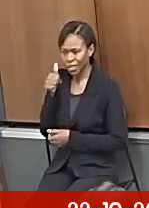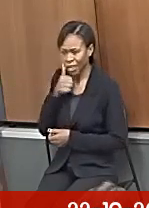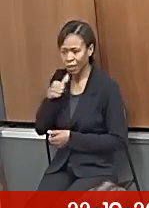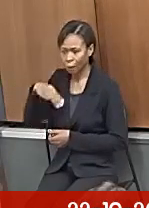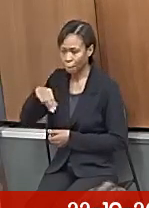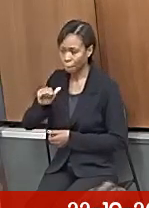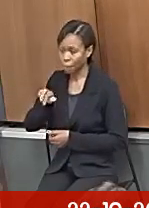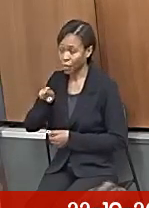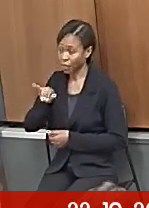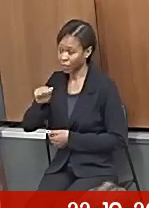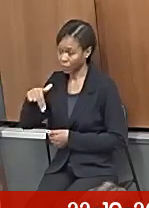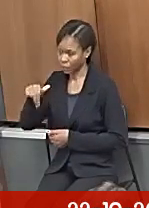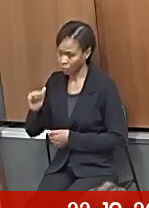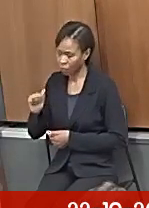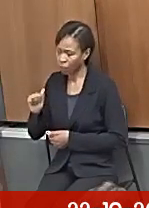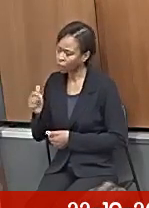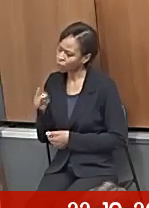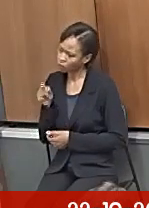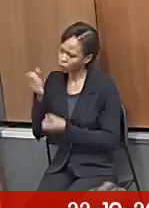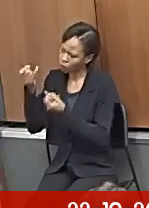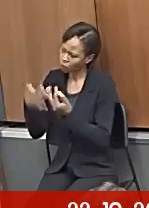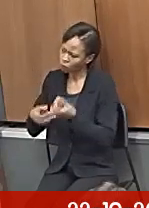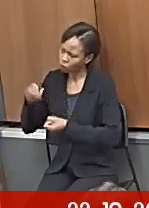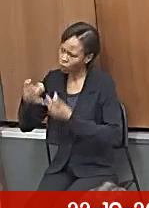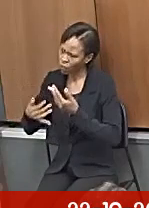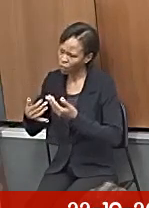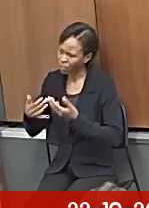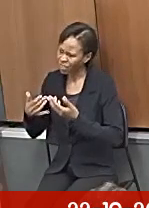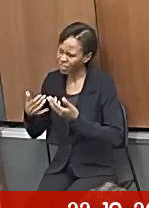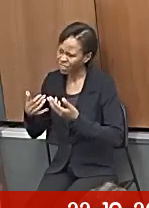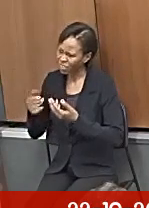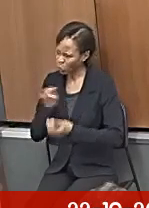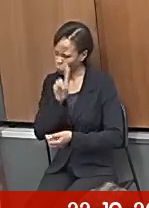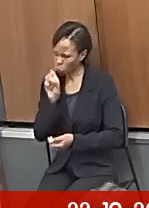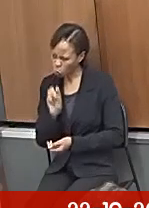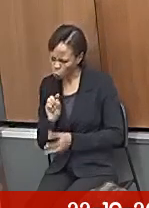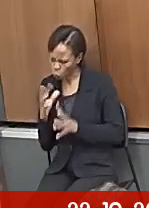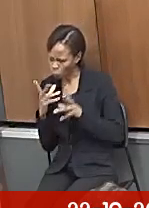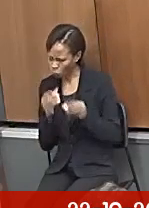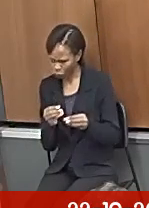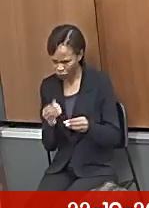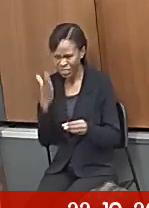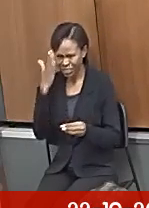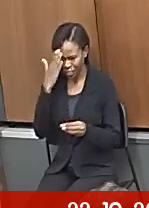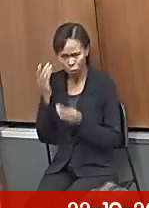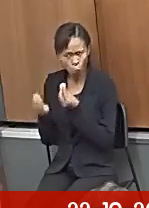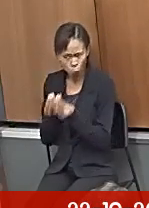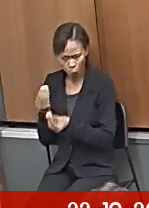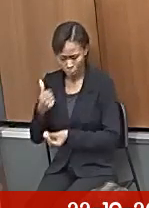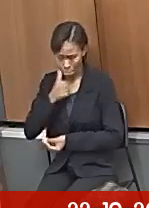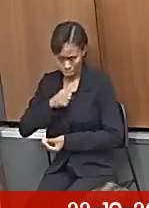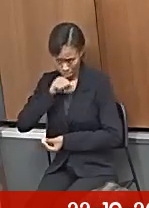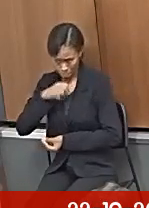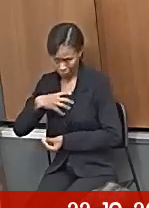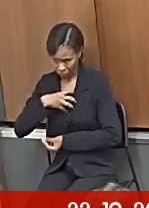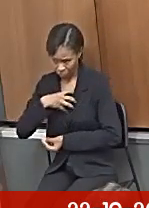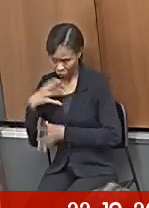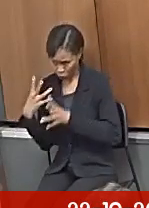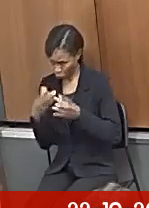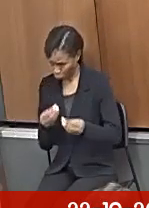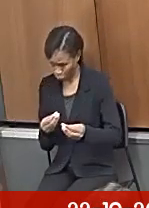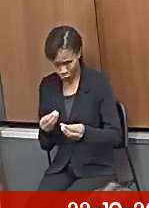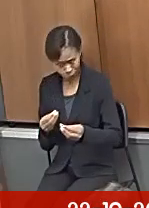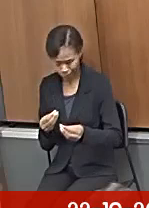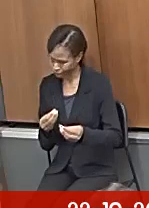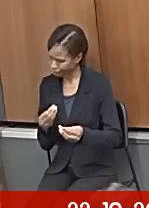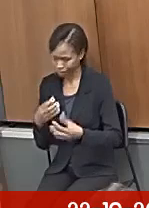que todo mundo tem noção do que é isso que a minha mãe sente? Nem todos têm, infelizmente. Nem todos têm. E nem